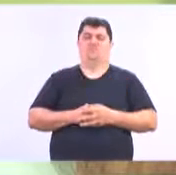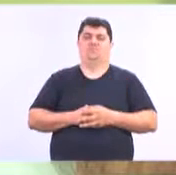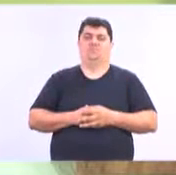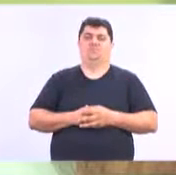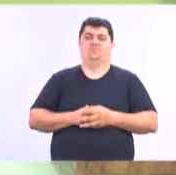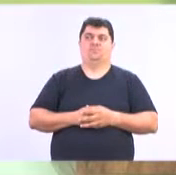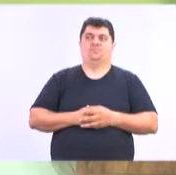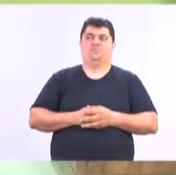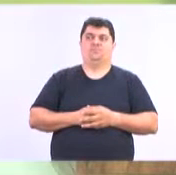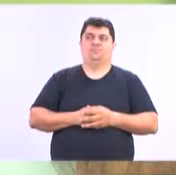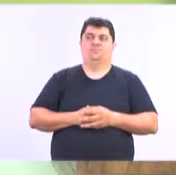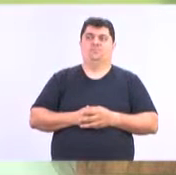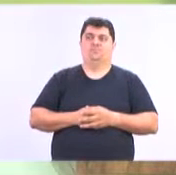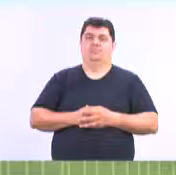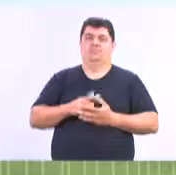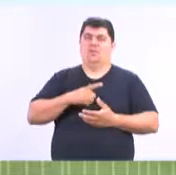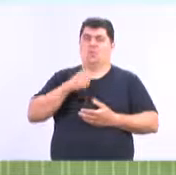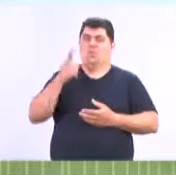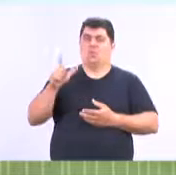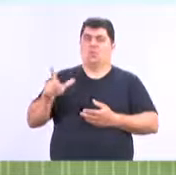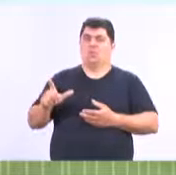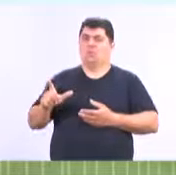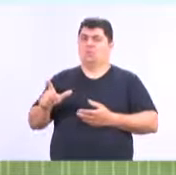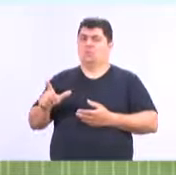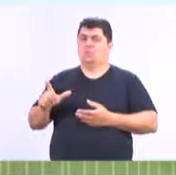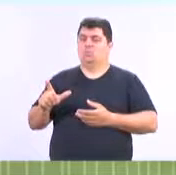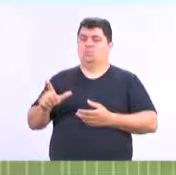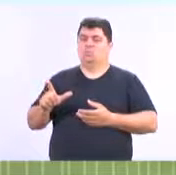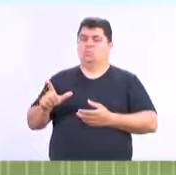financeiras. Temos mais conceitos, professora?